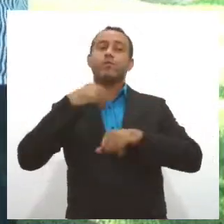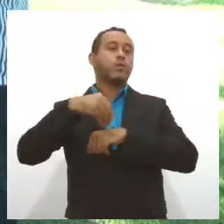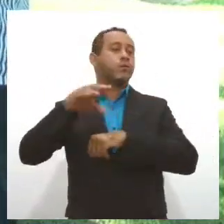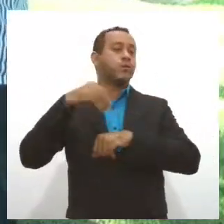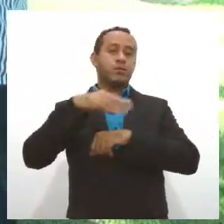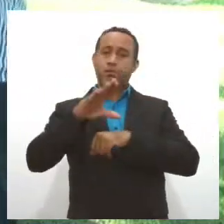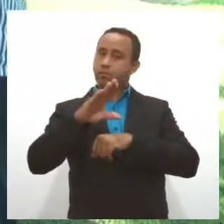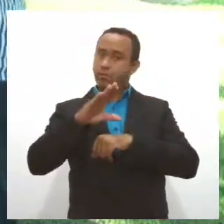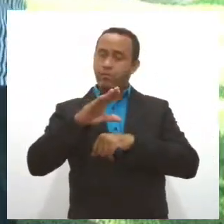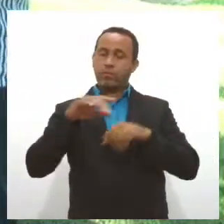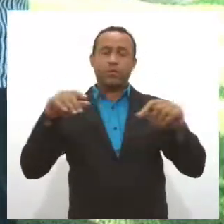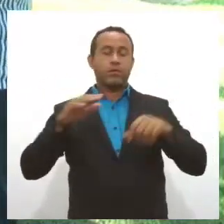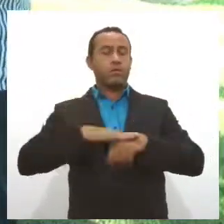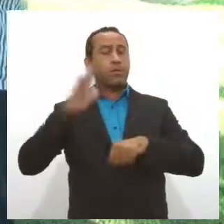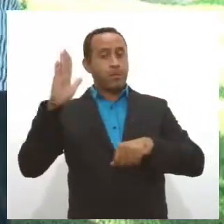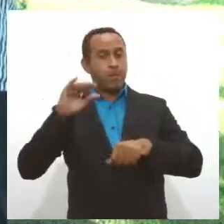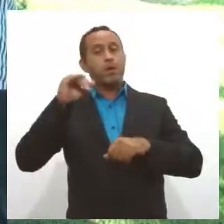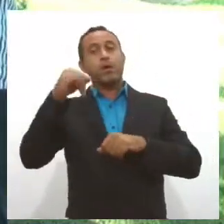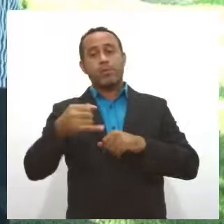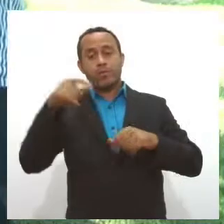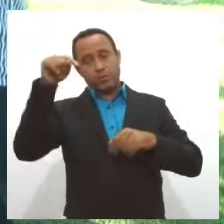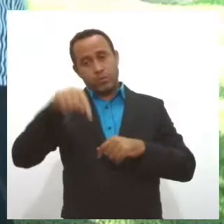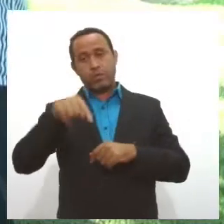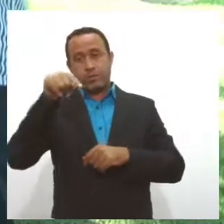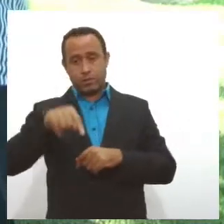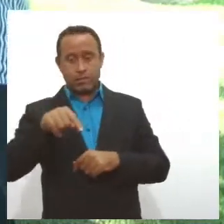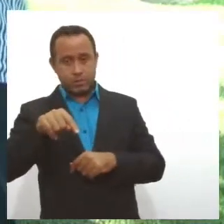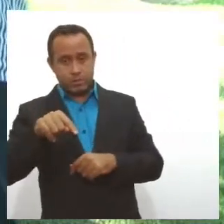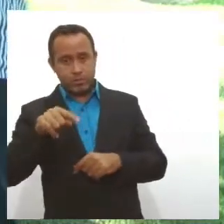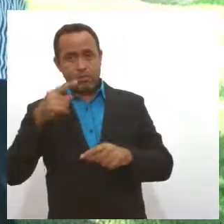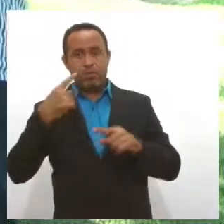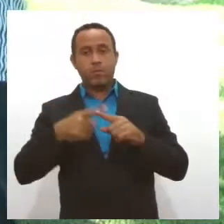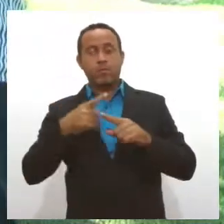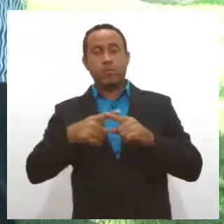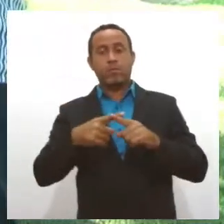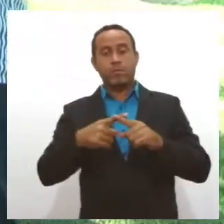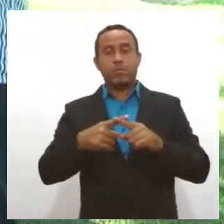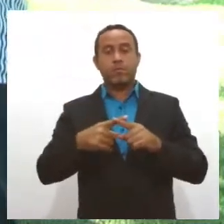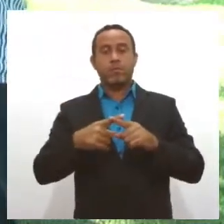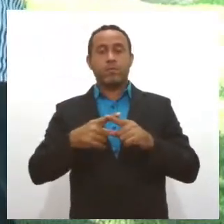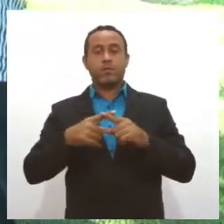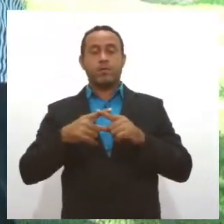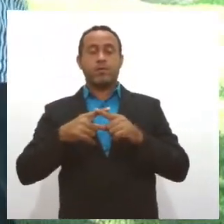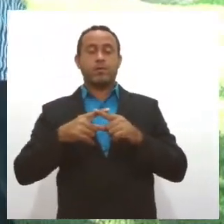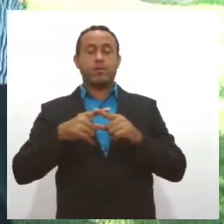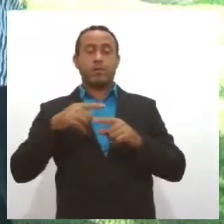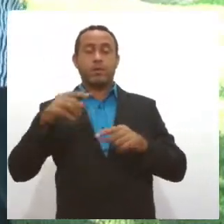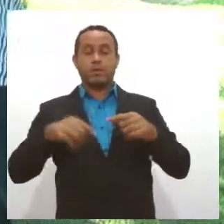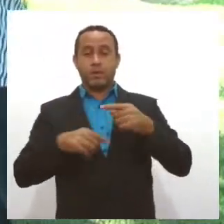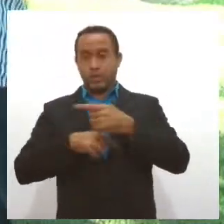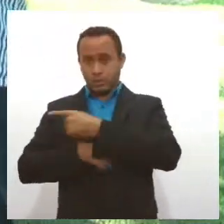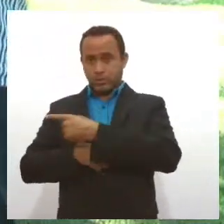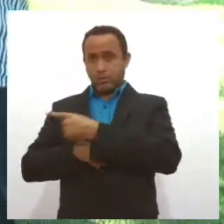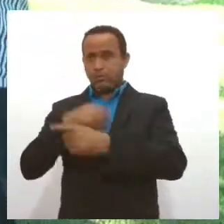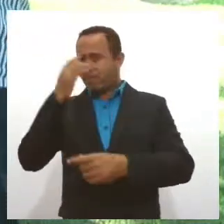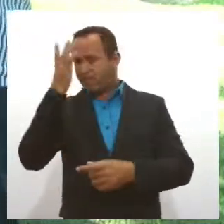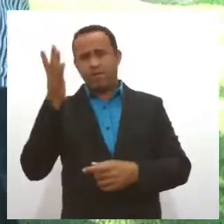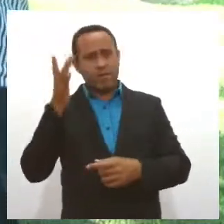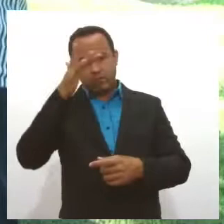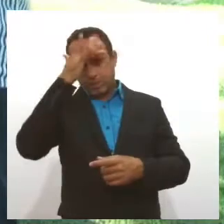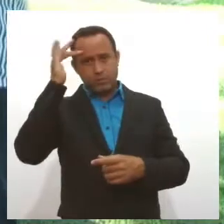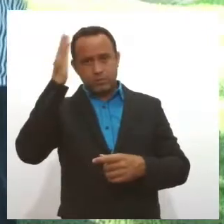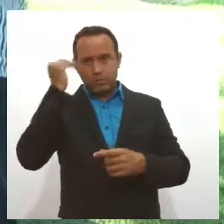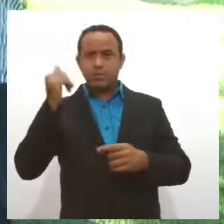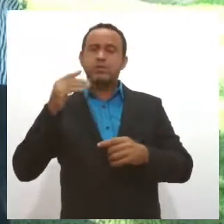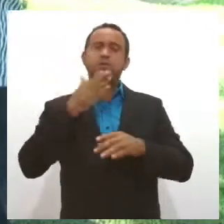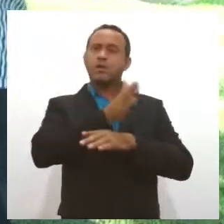forma ampla, aproveita esses espaços justamente para isso, mas através desses números, e é fácil, o consumidor já sabe para a feira